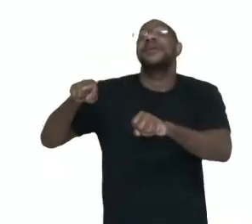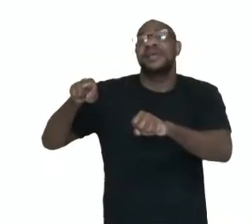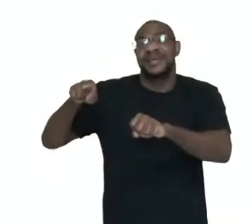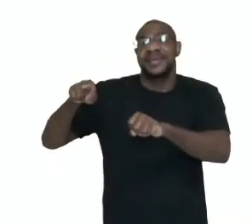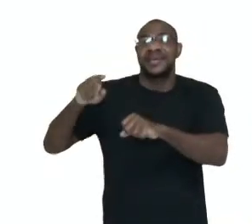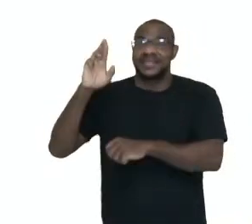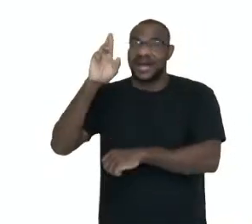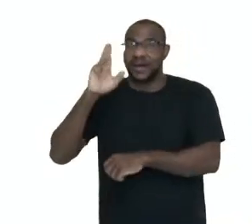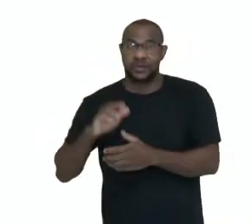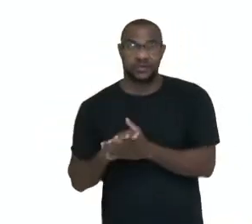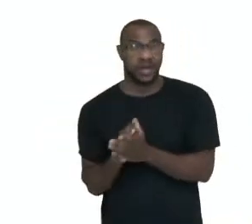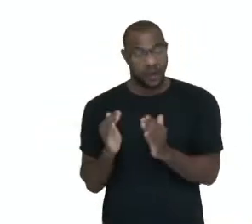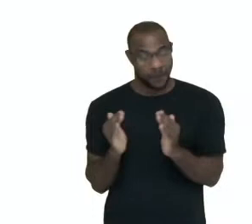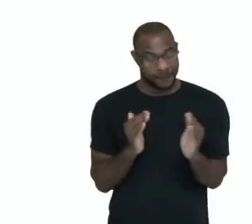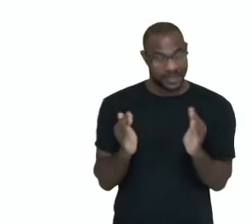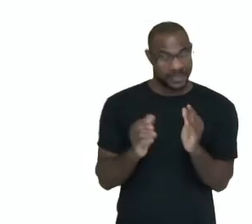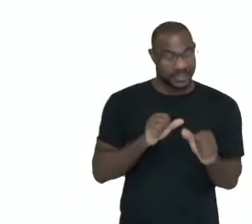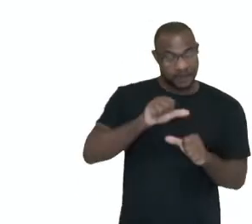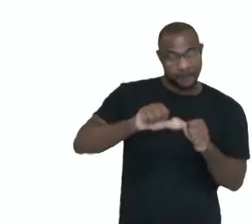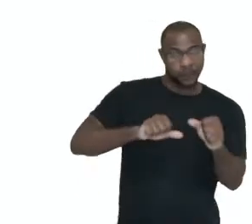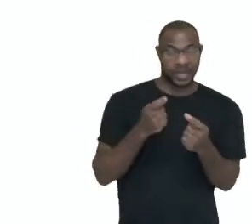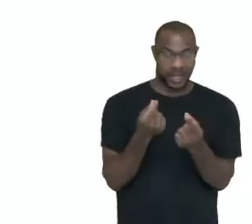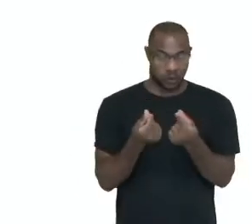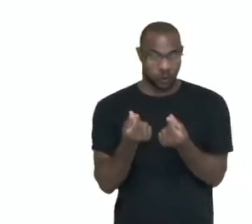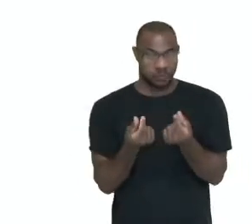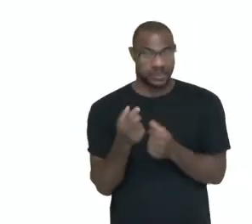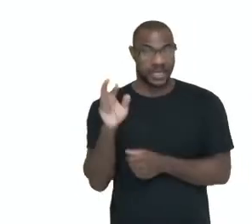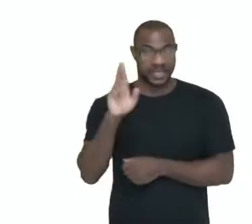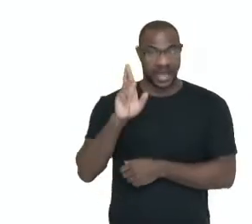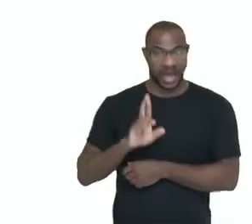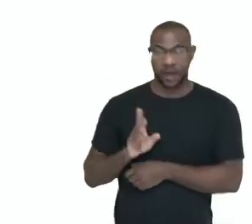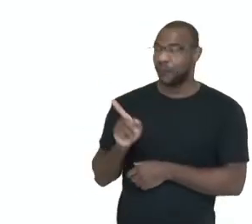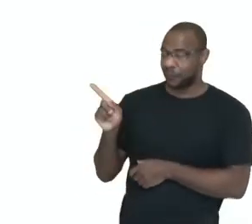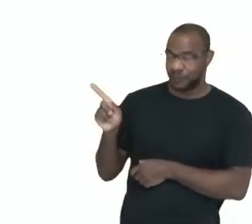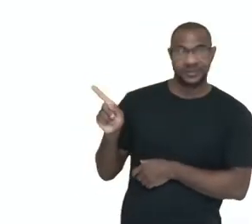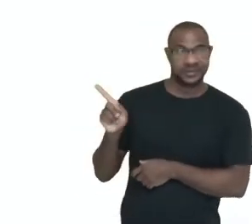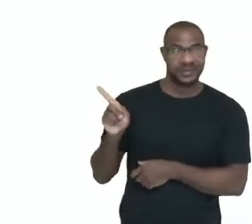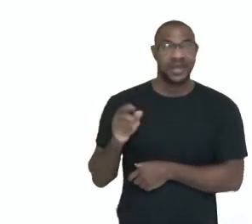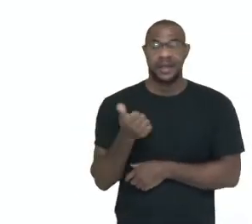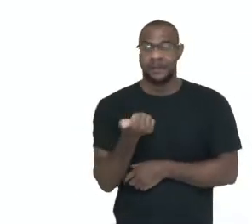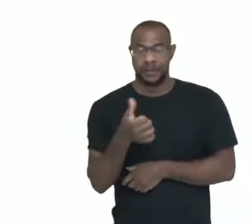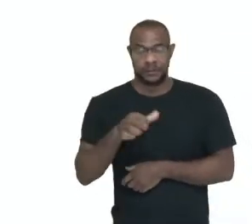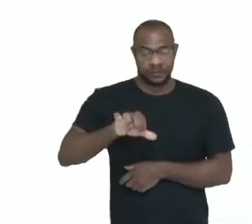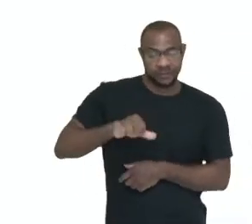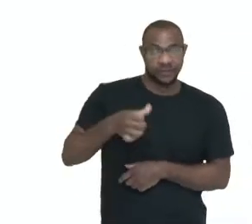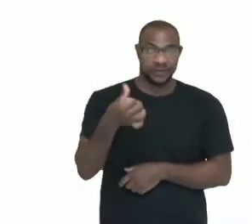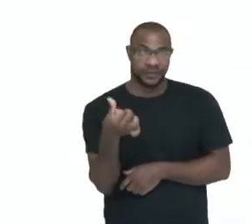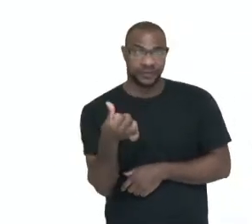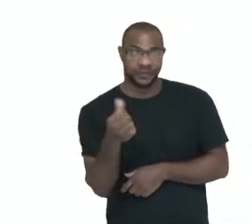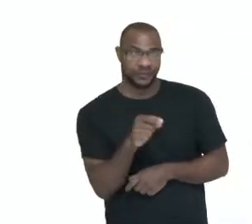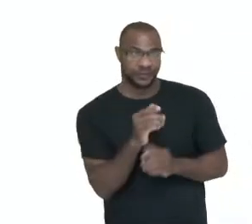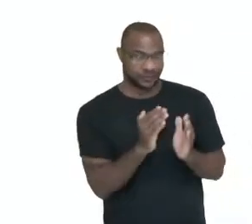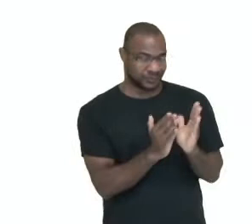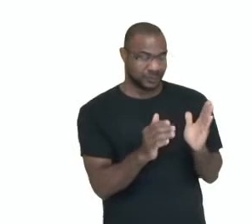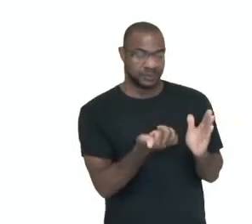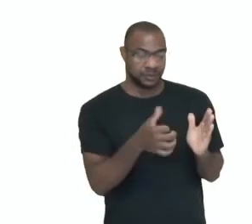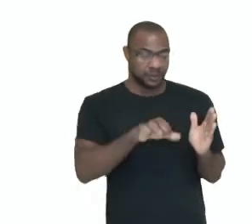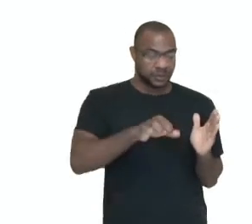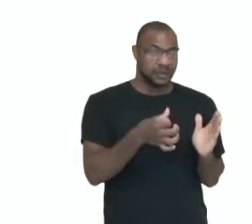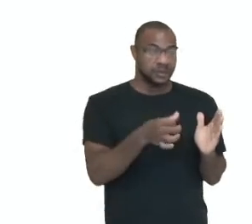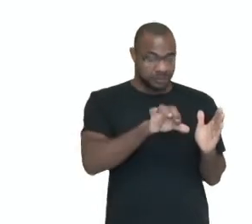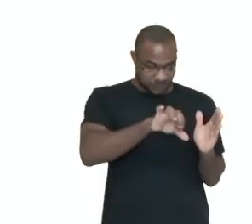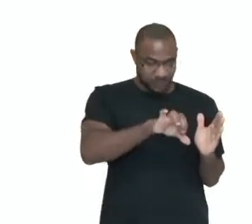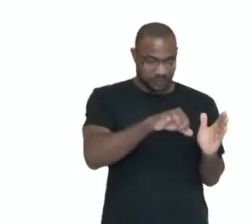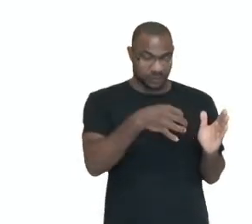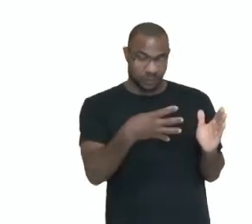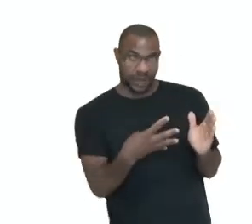período que muda a economia russa é em 1991, então o quadro começa em